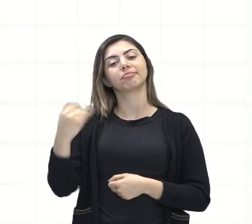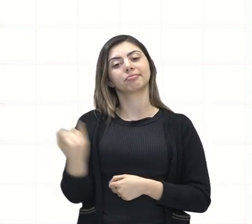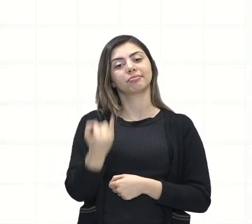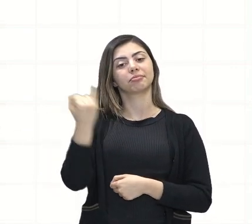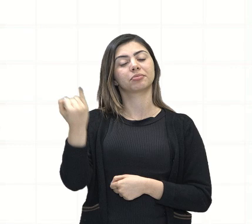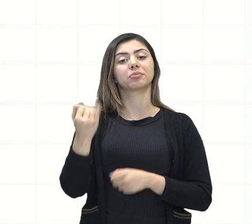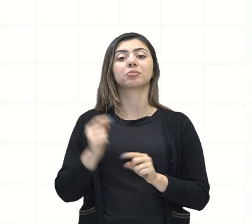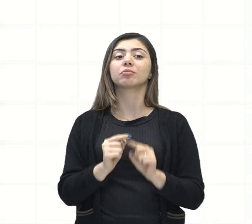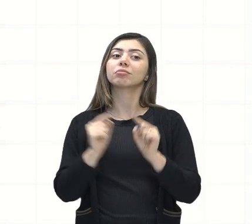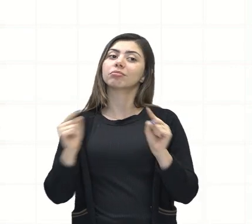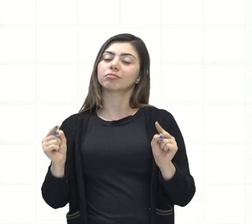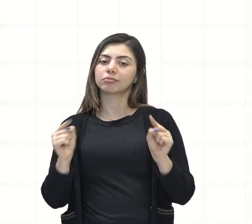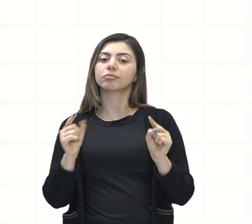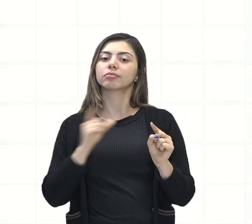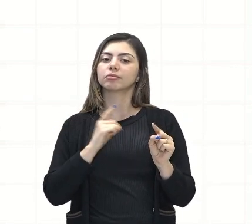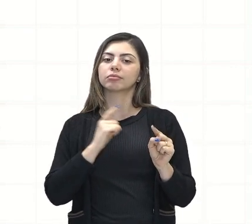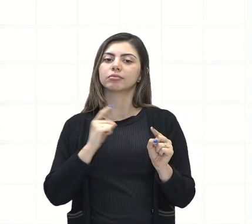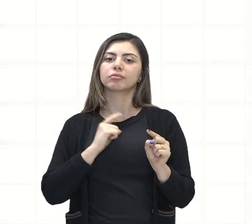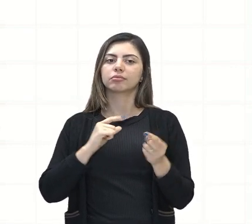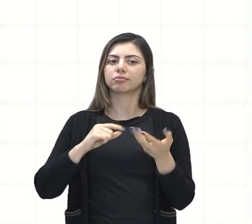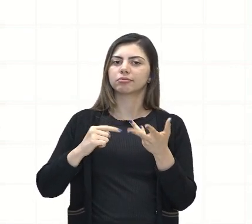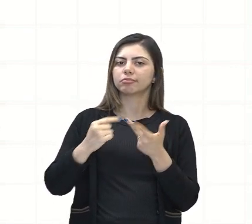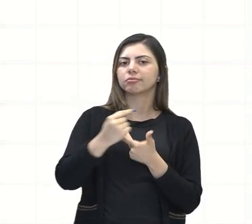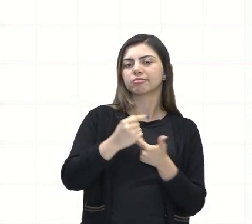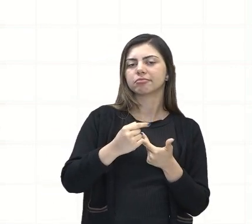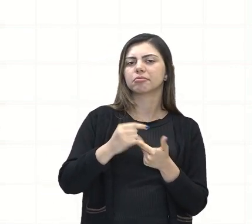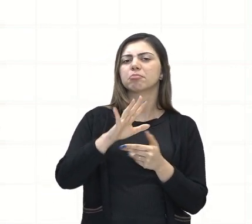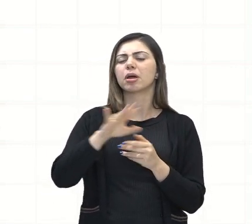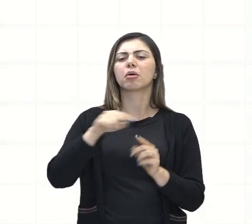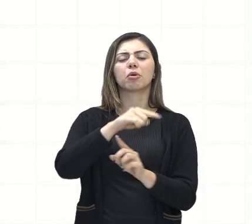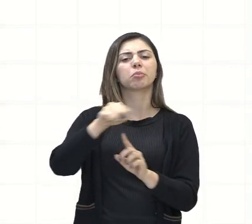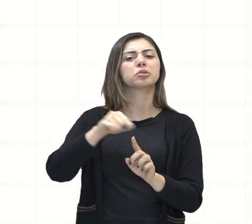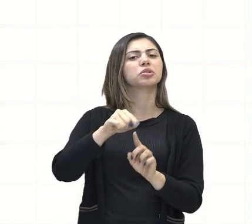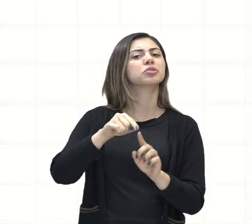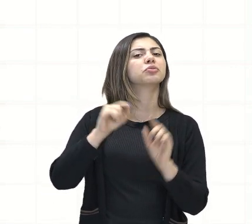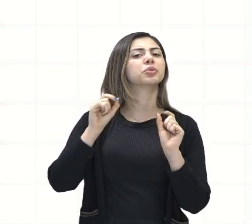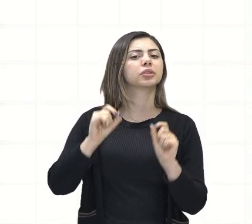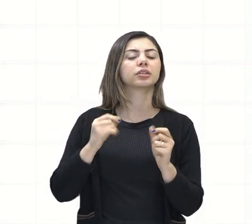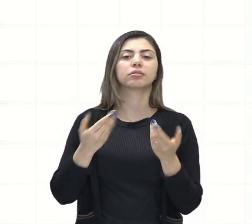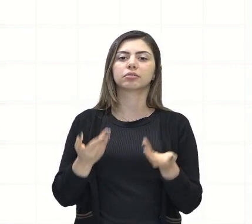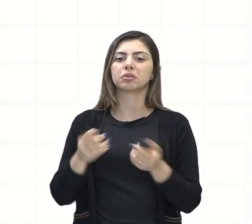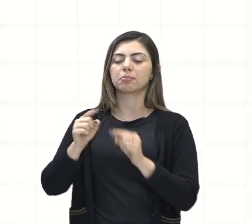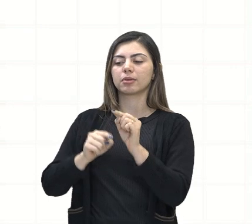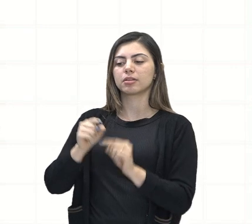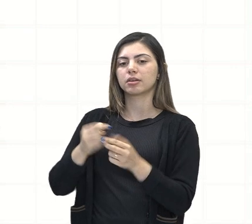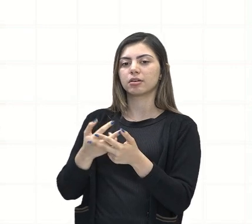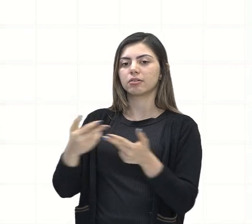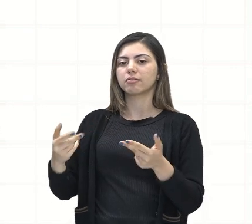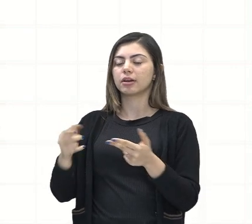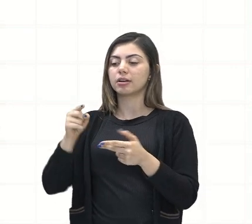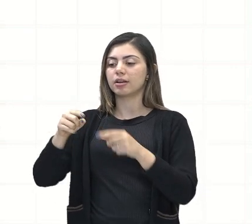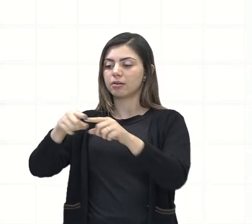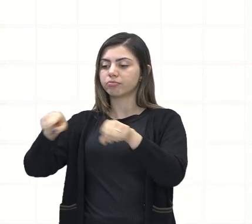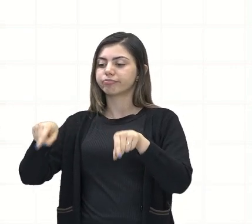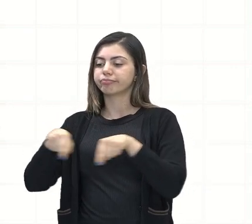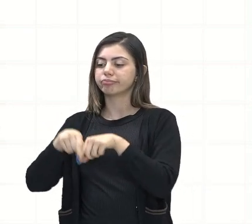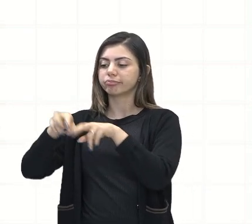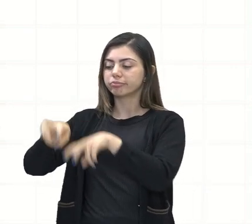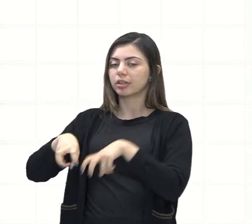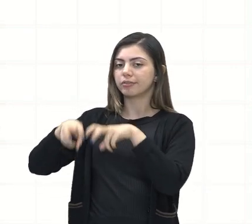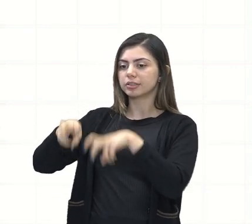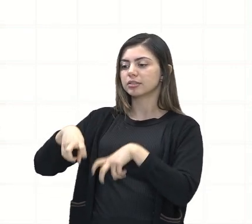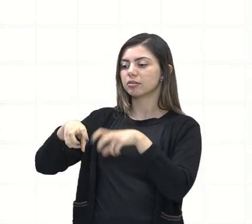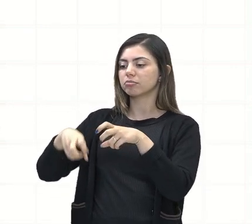também tem várias rodovias por lá. Tudo isso para quê, gente? Para mandar o que é produzido nas fazendas